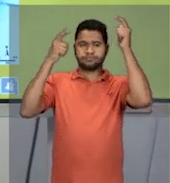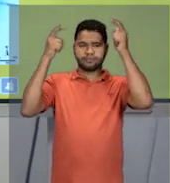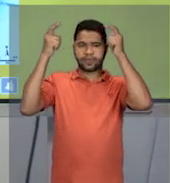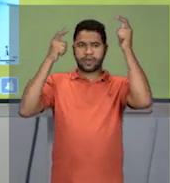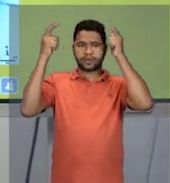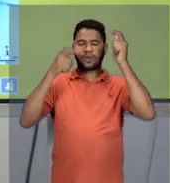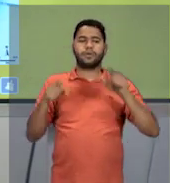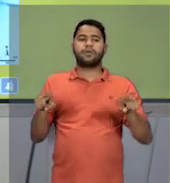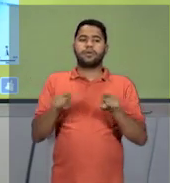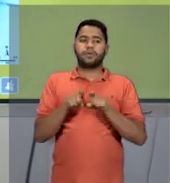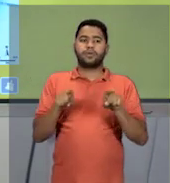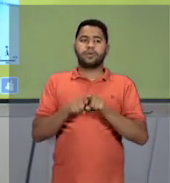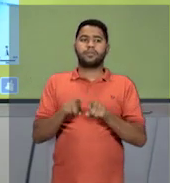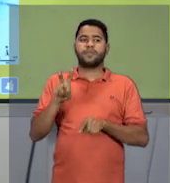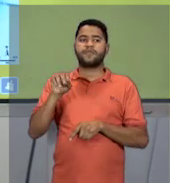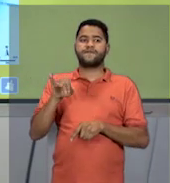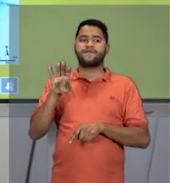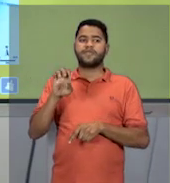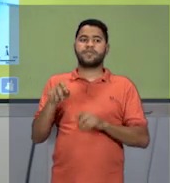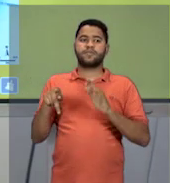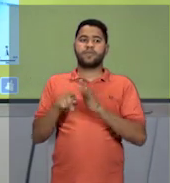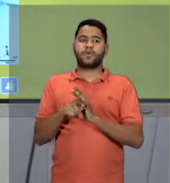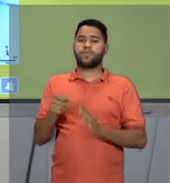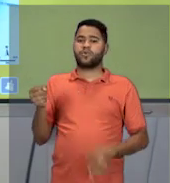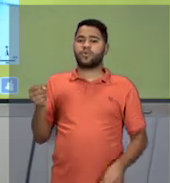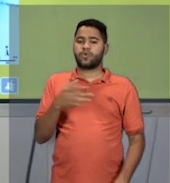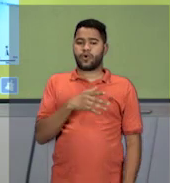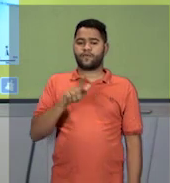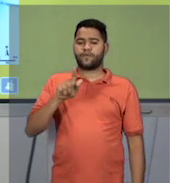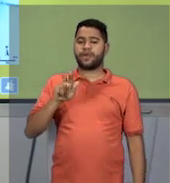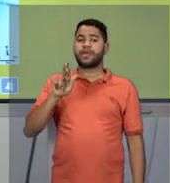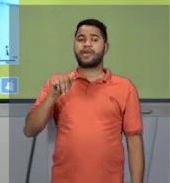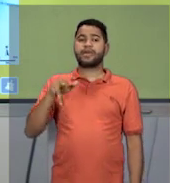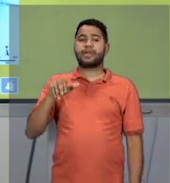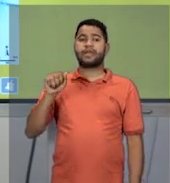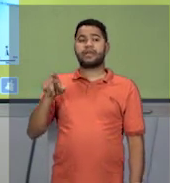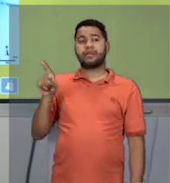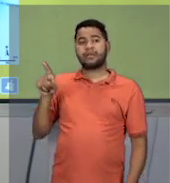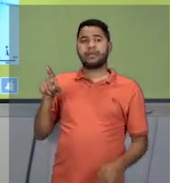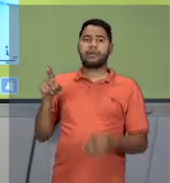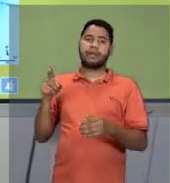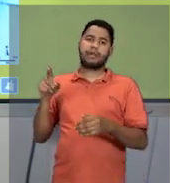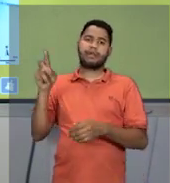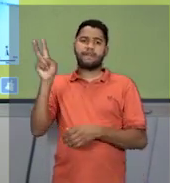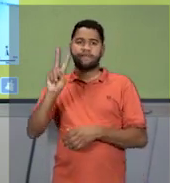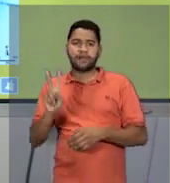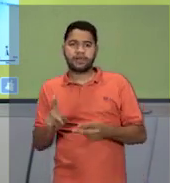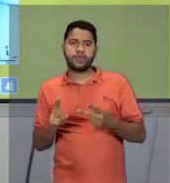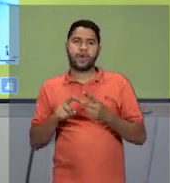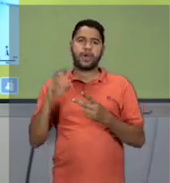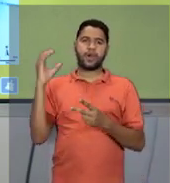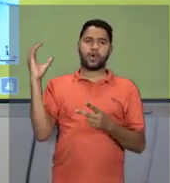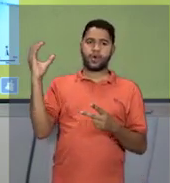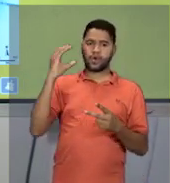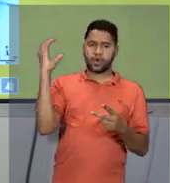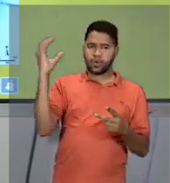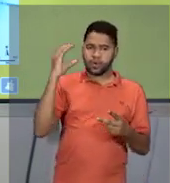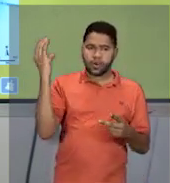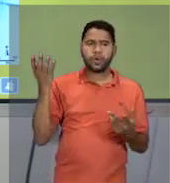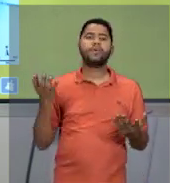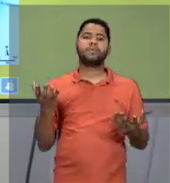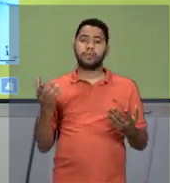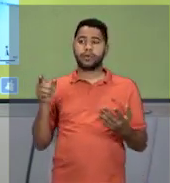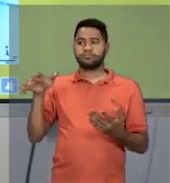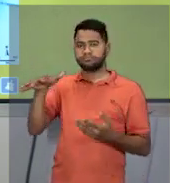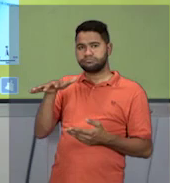também o vice-reino de Nova Granada, que hoje seria um pedaço da Venezuela, da Colômbia, né? Então